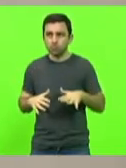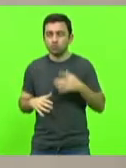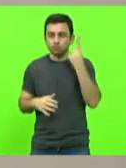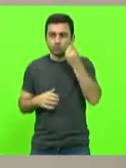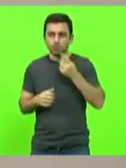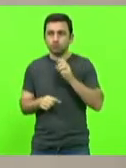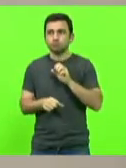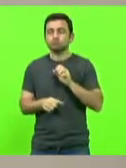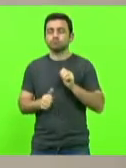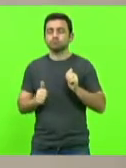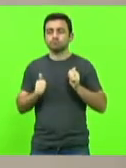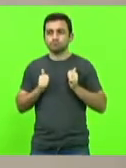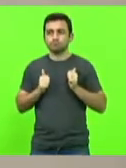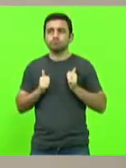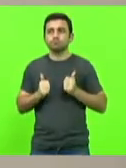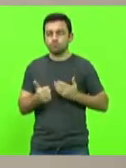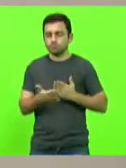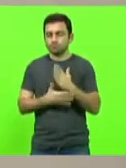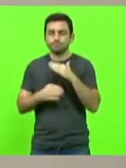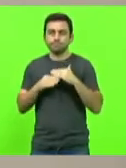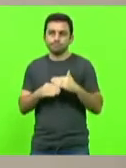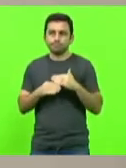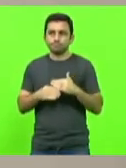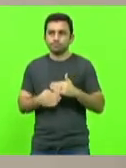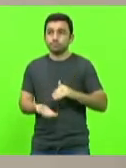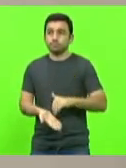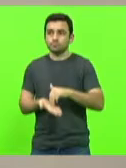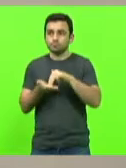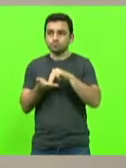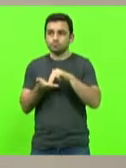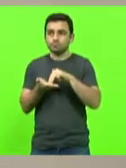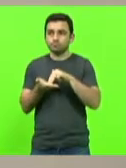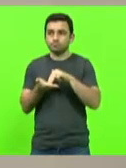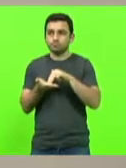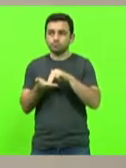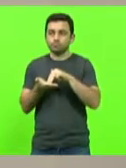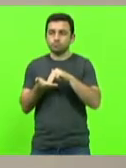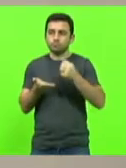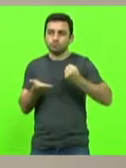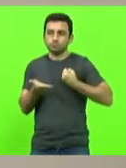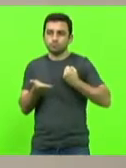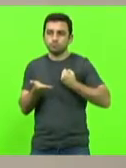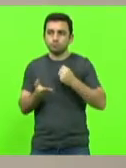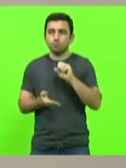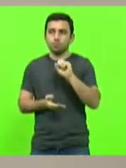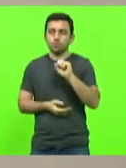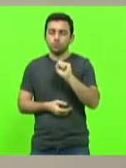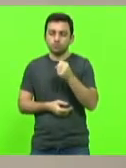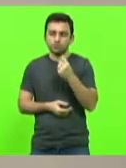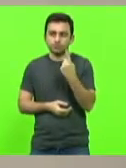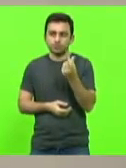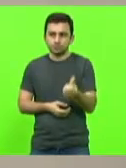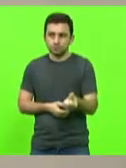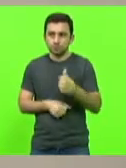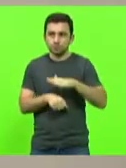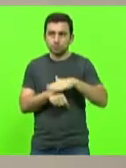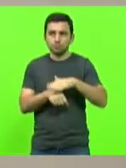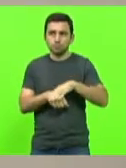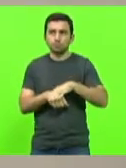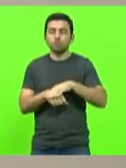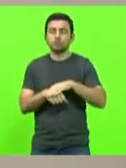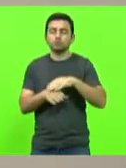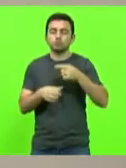encontram. Aprovado por unanimidade. Moções. Moção 816, autor Comissão de Educação,